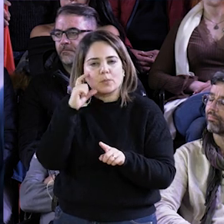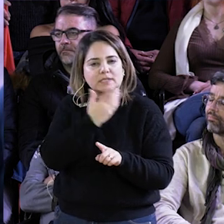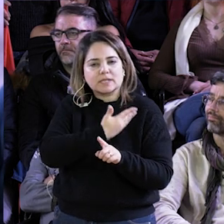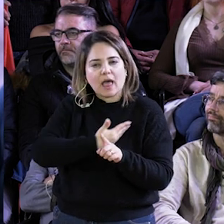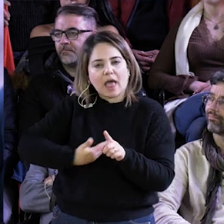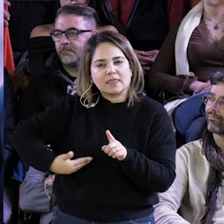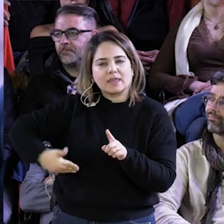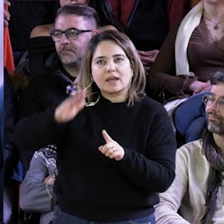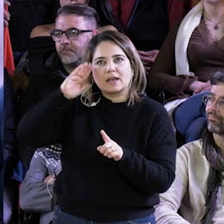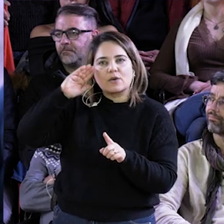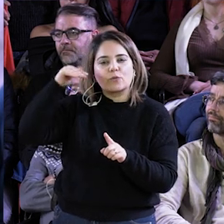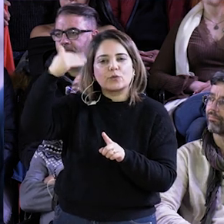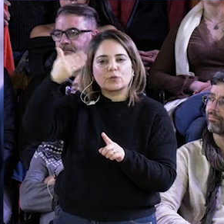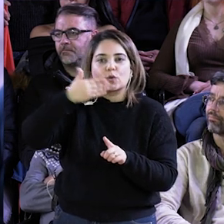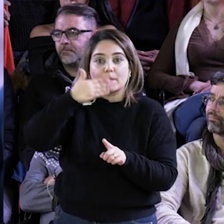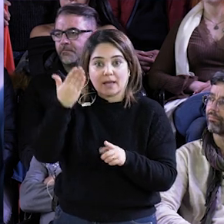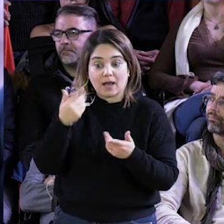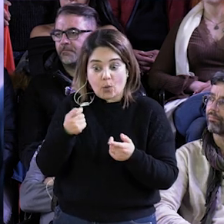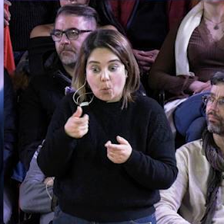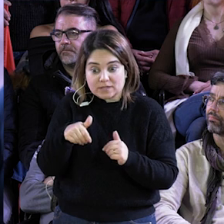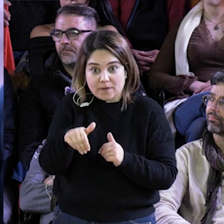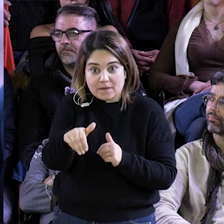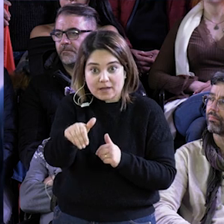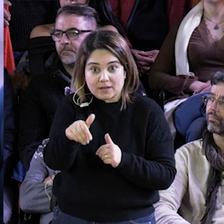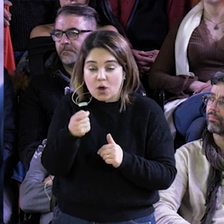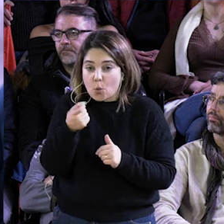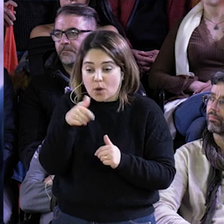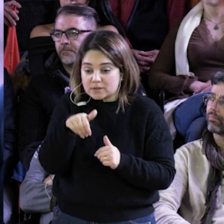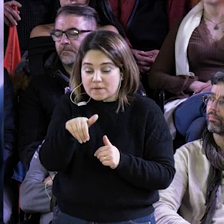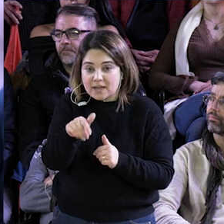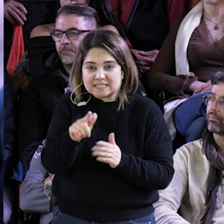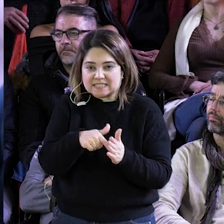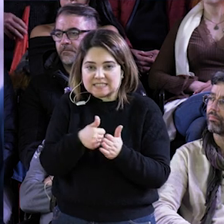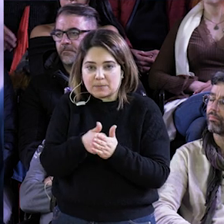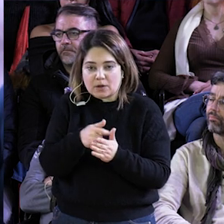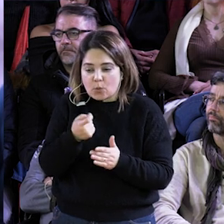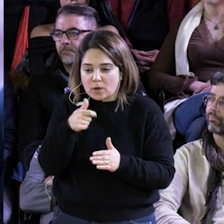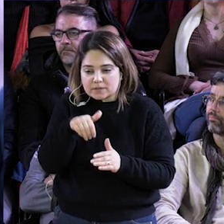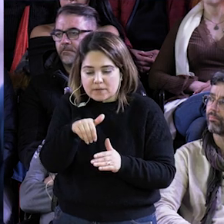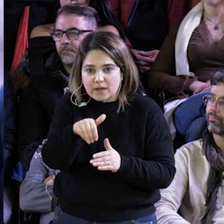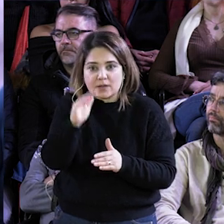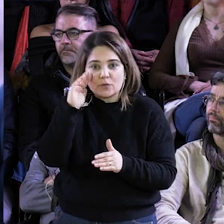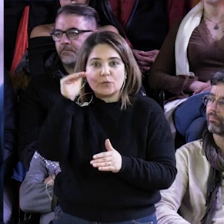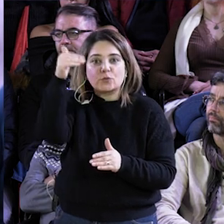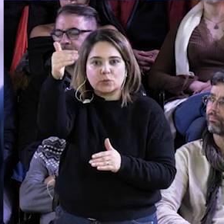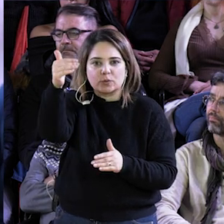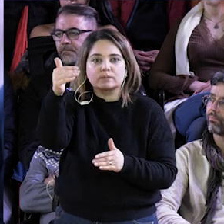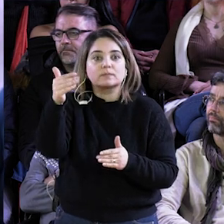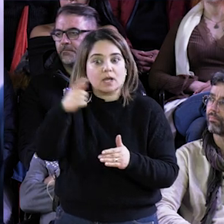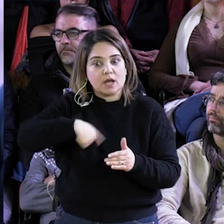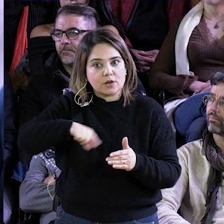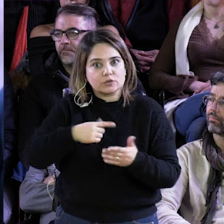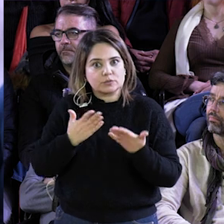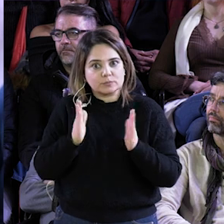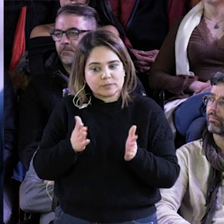futura. Estamos na véspera dessa manhã futura. Estamos sempre na véspera de uma manhã futura. Há que